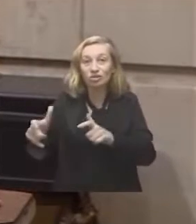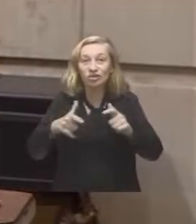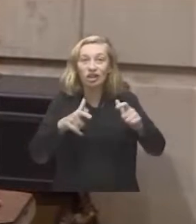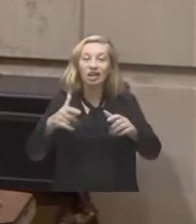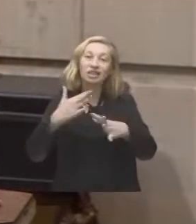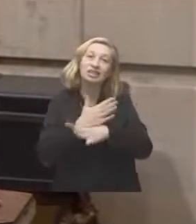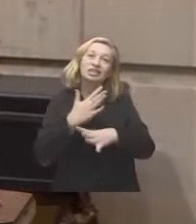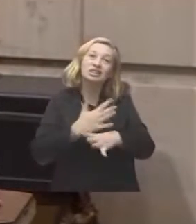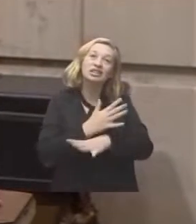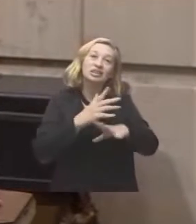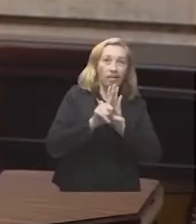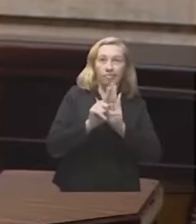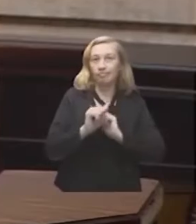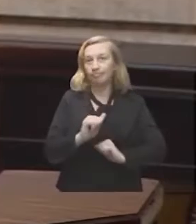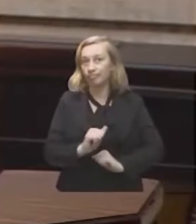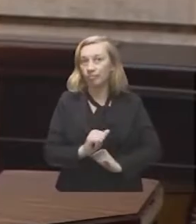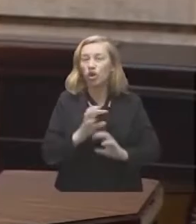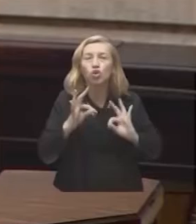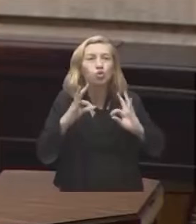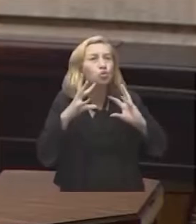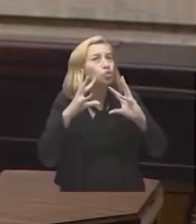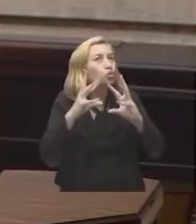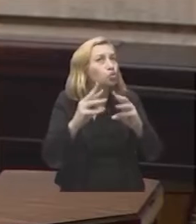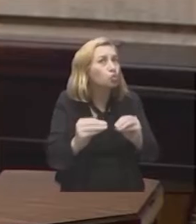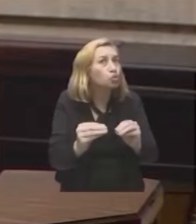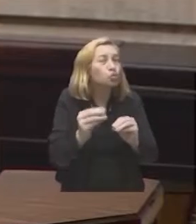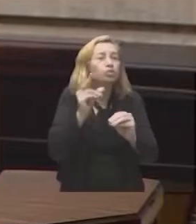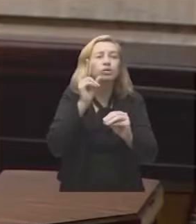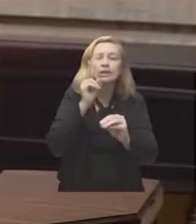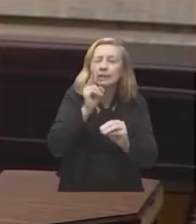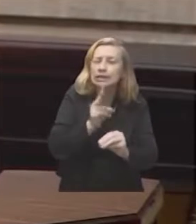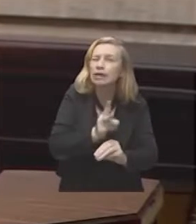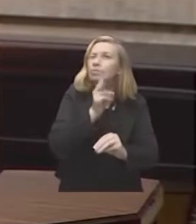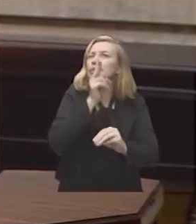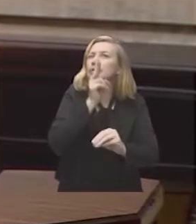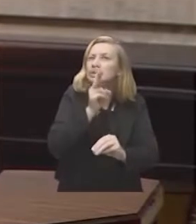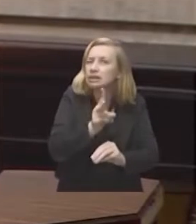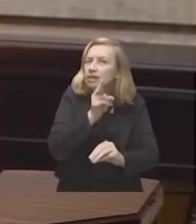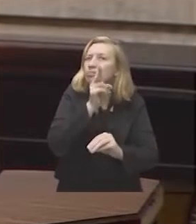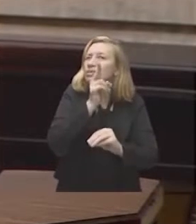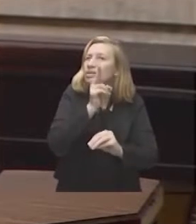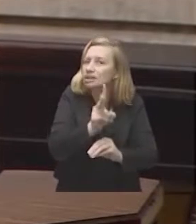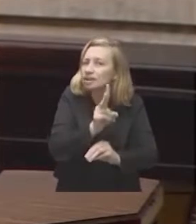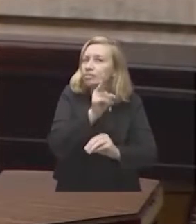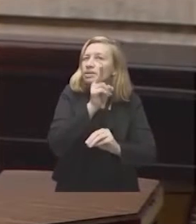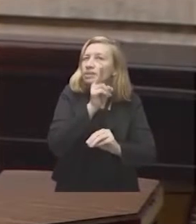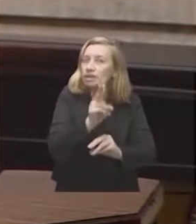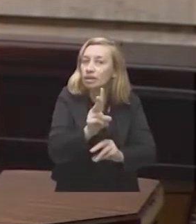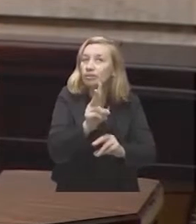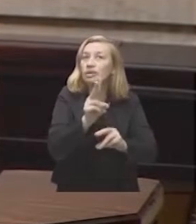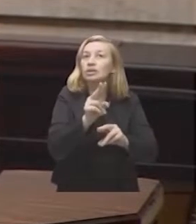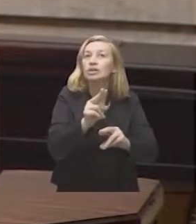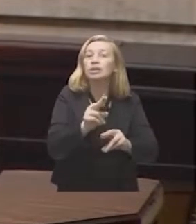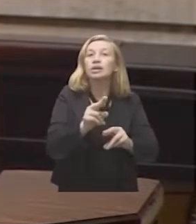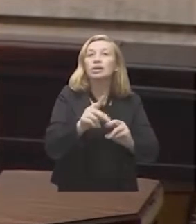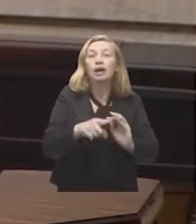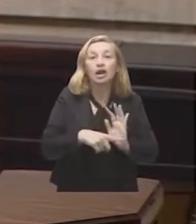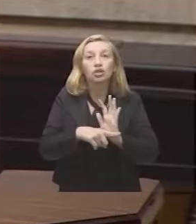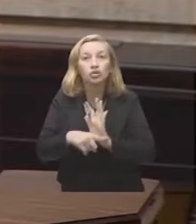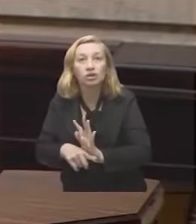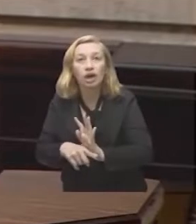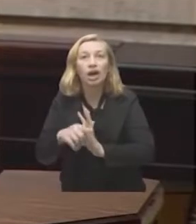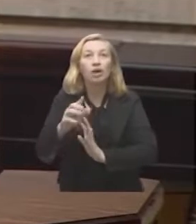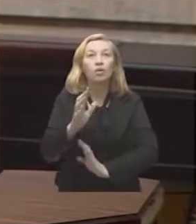para fazer o espetáculo. Tudo sempre, sempre a favor do artista de